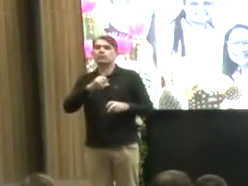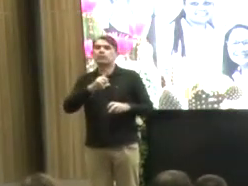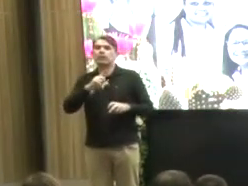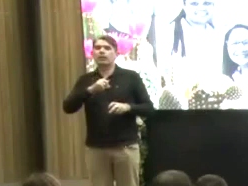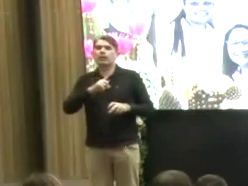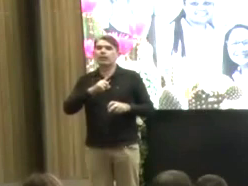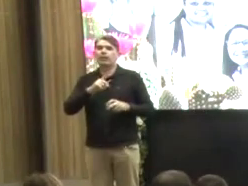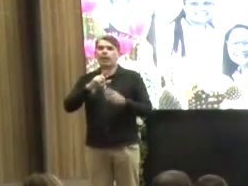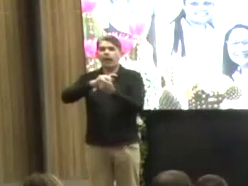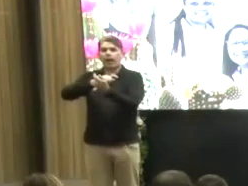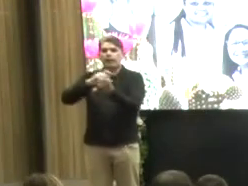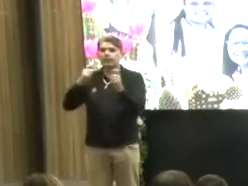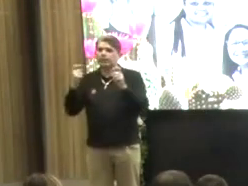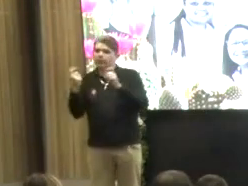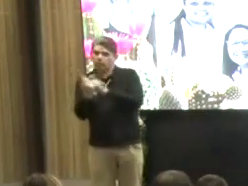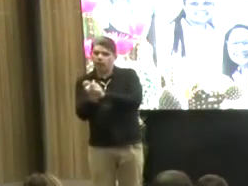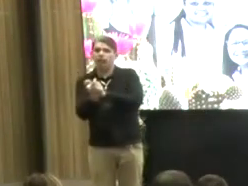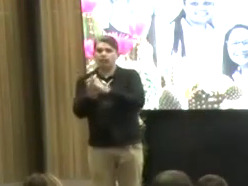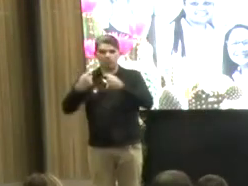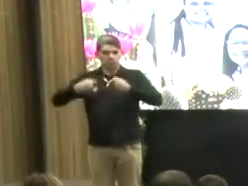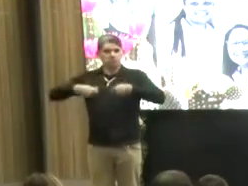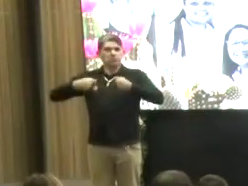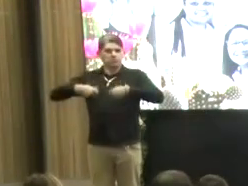adequada e tem que ser